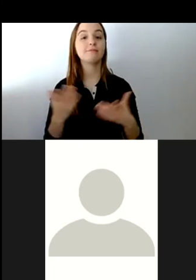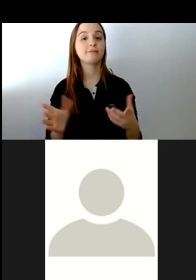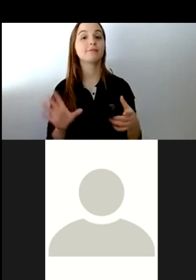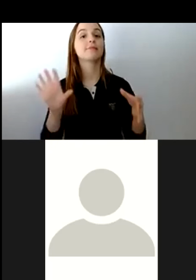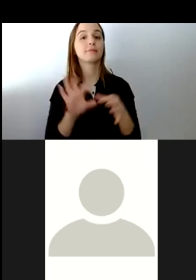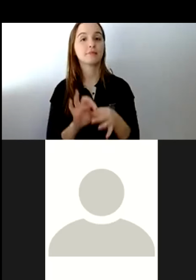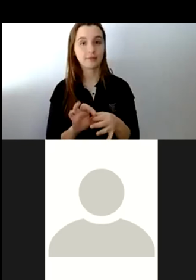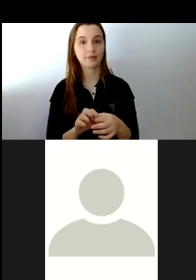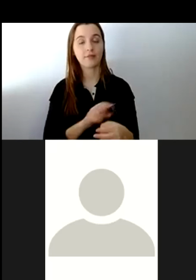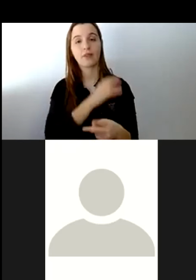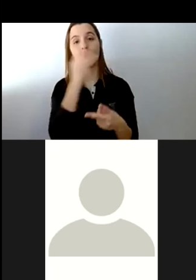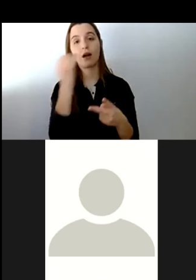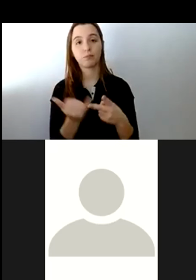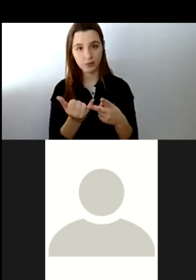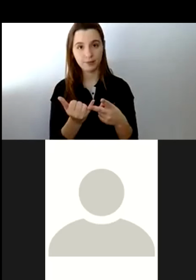Relativamente ao pilar 2,